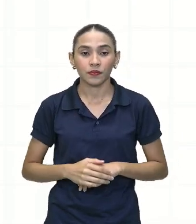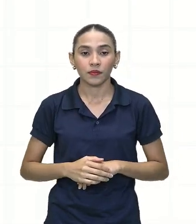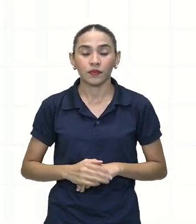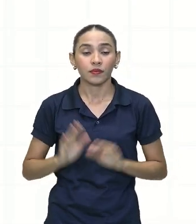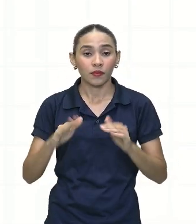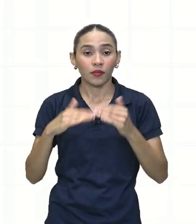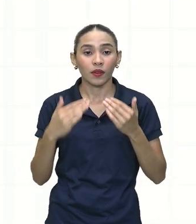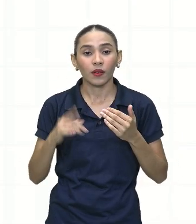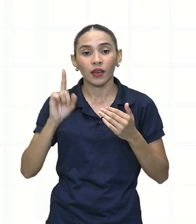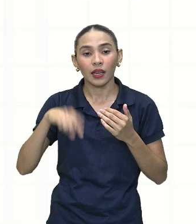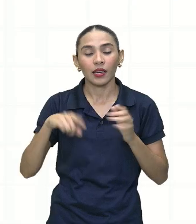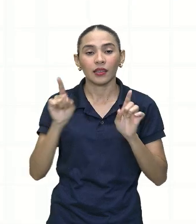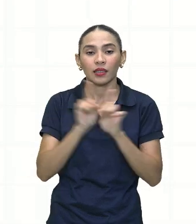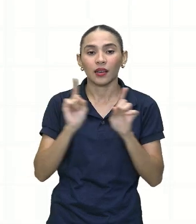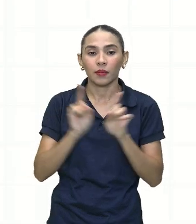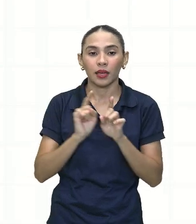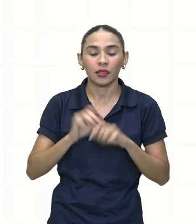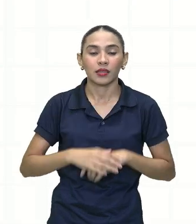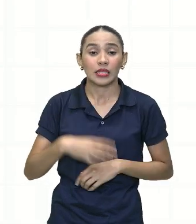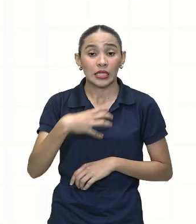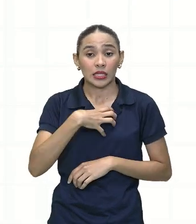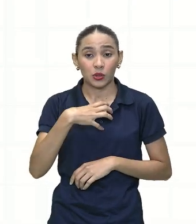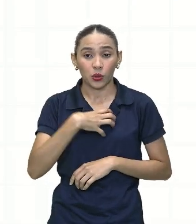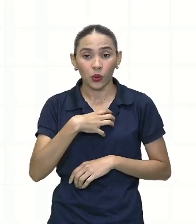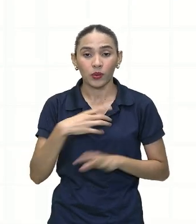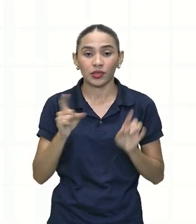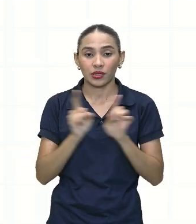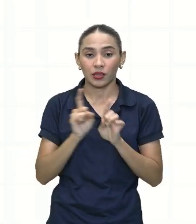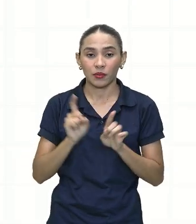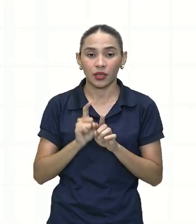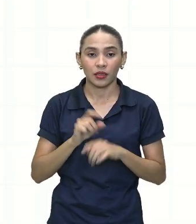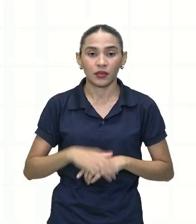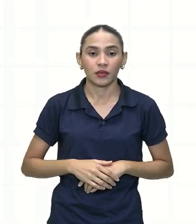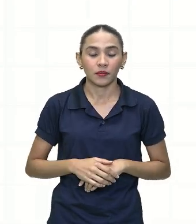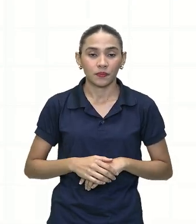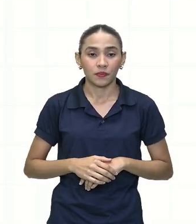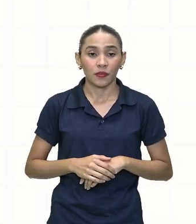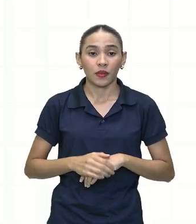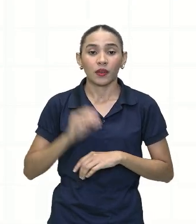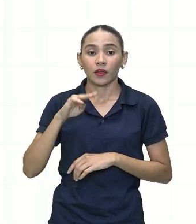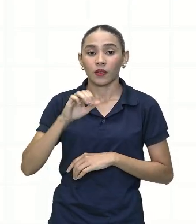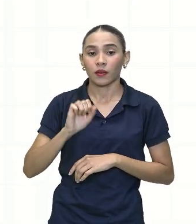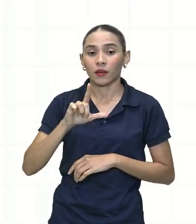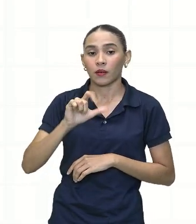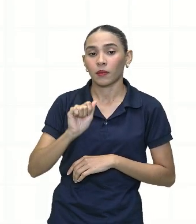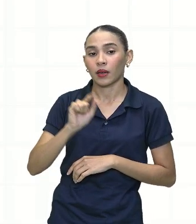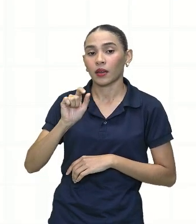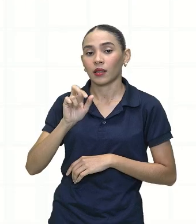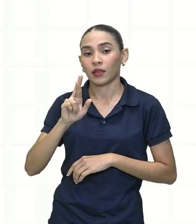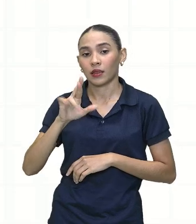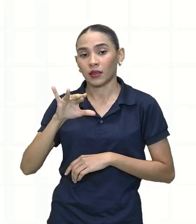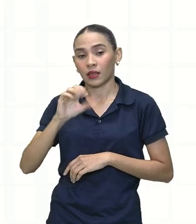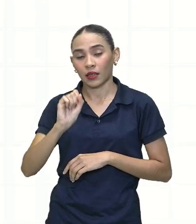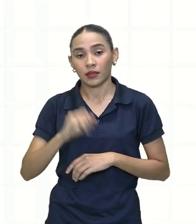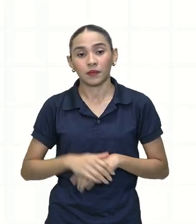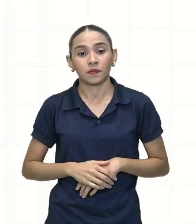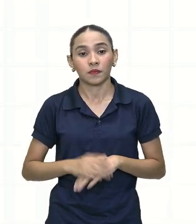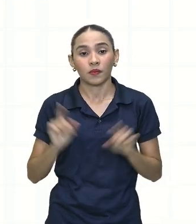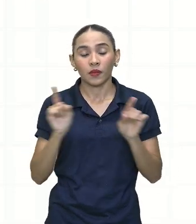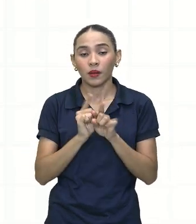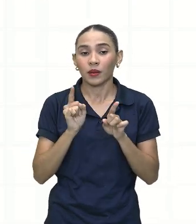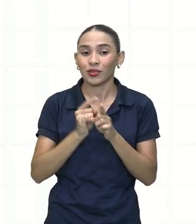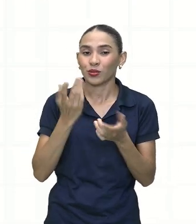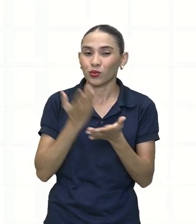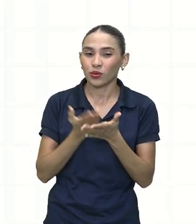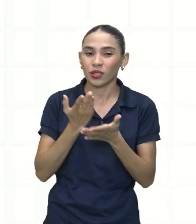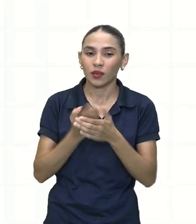aí um dos sintomas também da malária, certo? Vimos aí que é uma